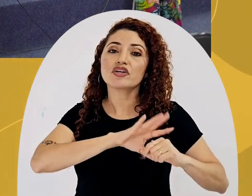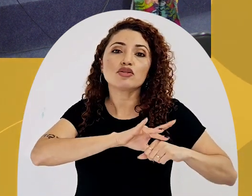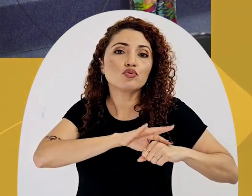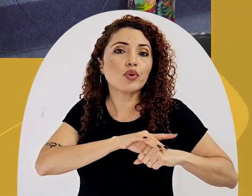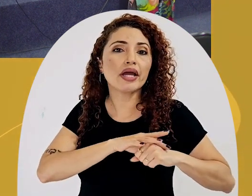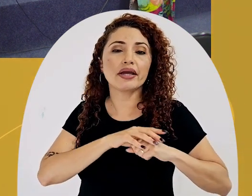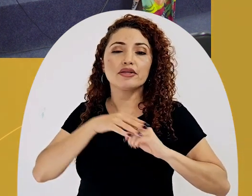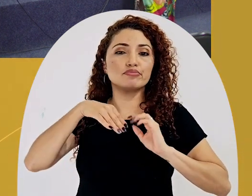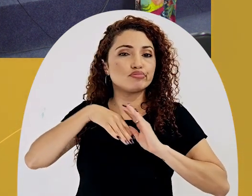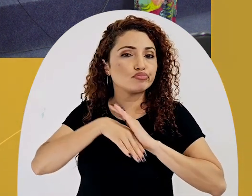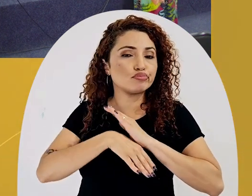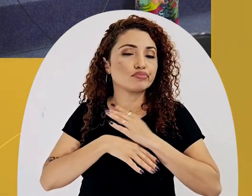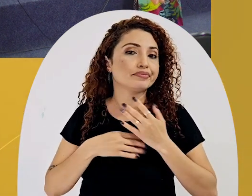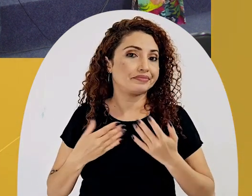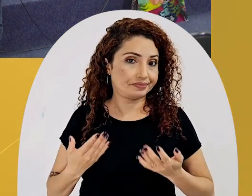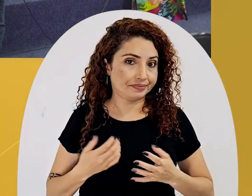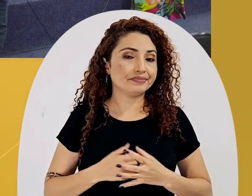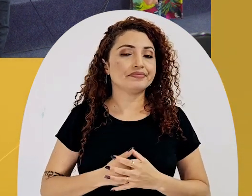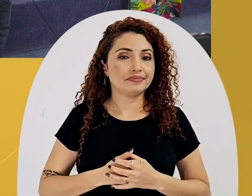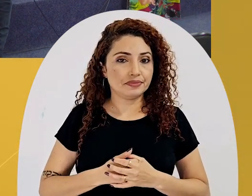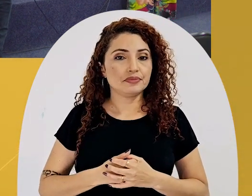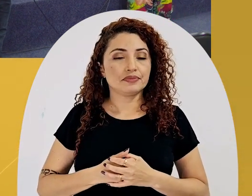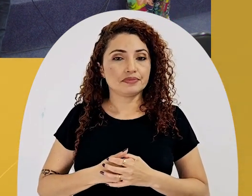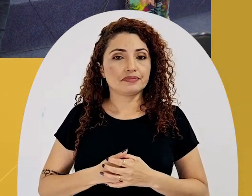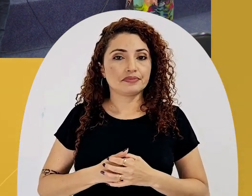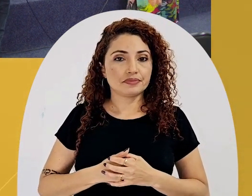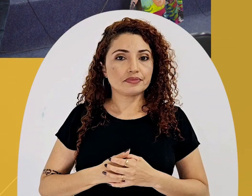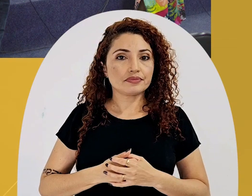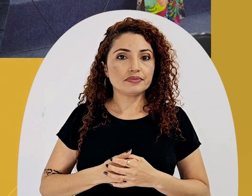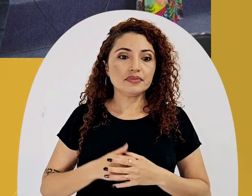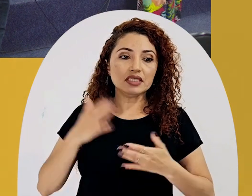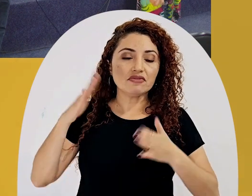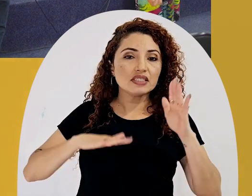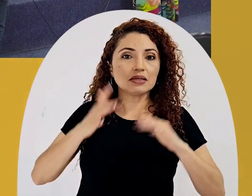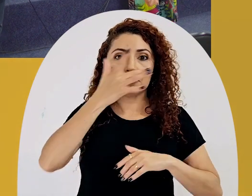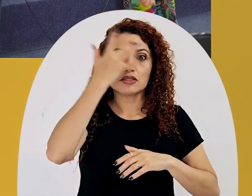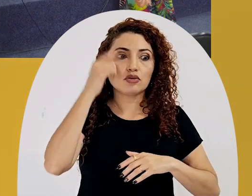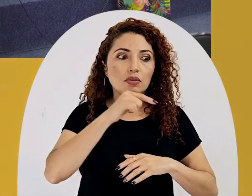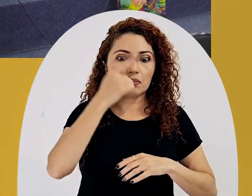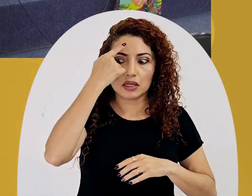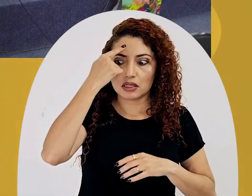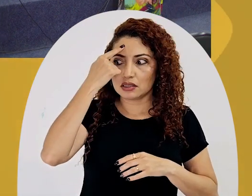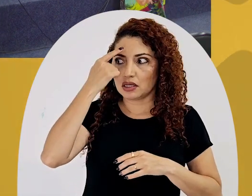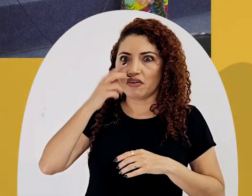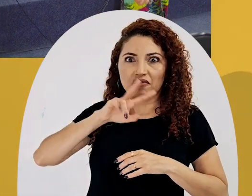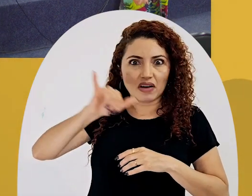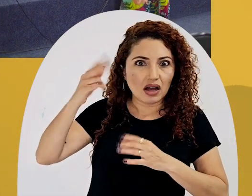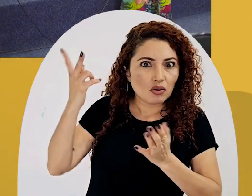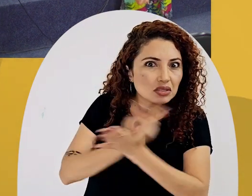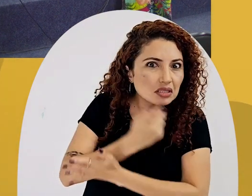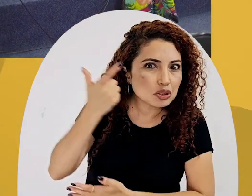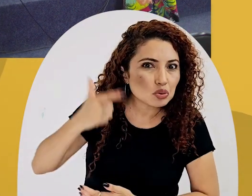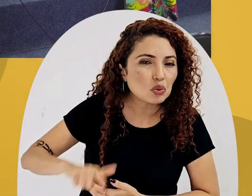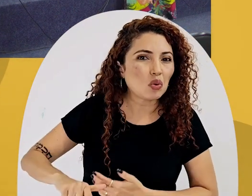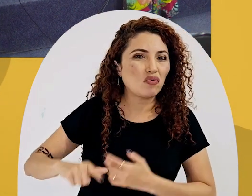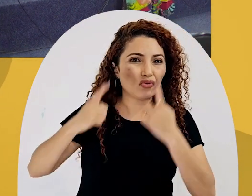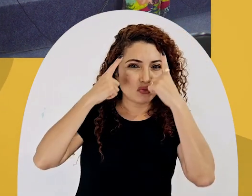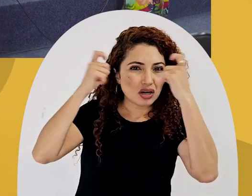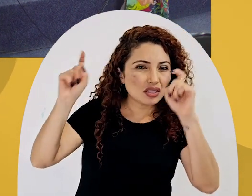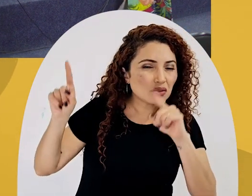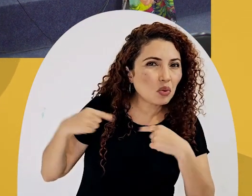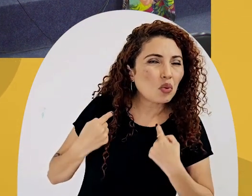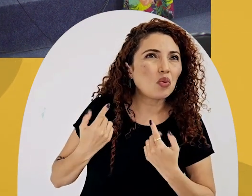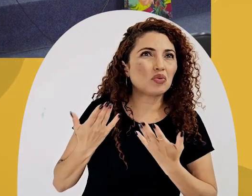Talvez a gente ficasse pensando, poxa, será que em todo lugar, agora que eu vou passar por esse tipo de violência de novo? Porque é